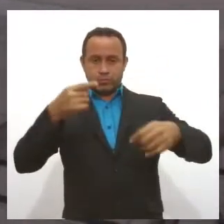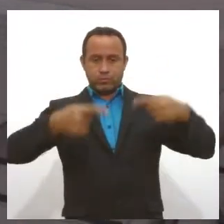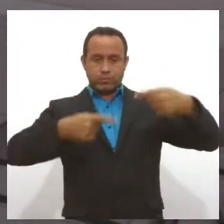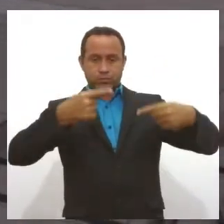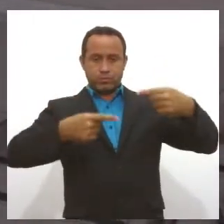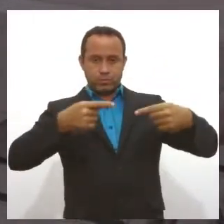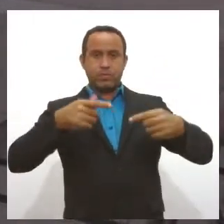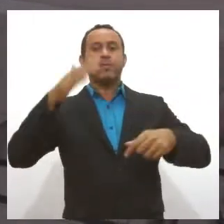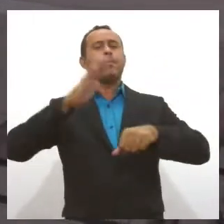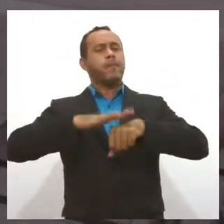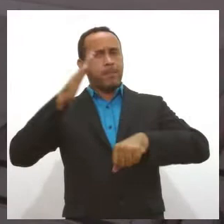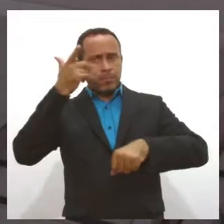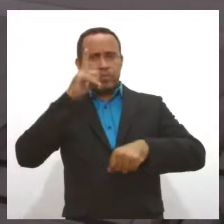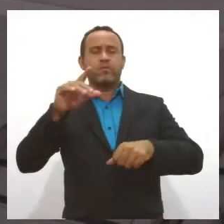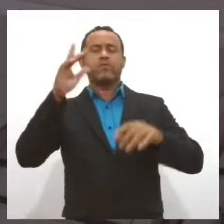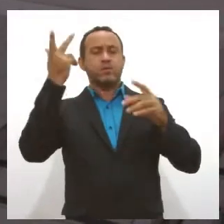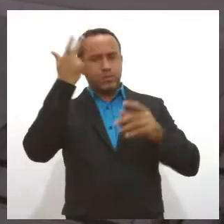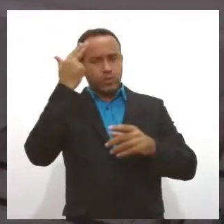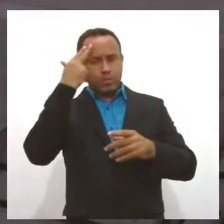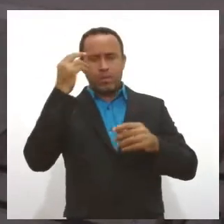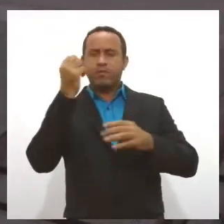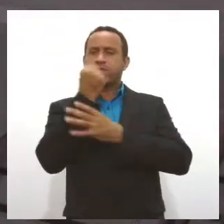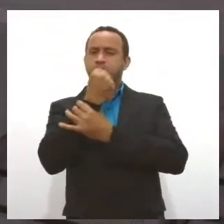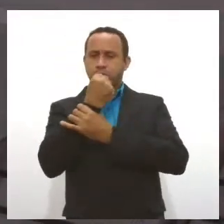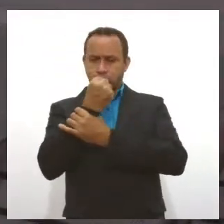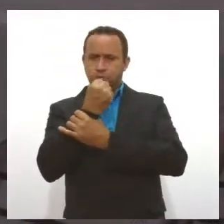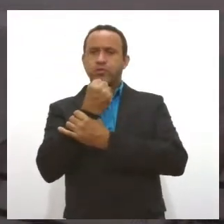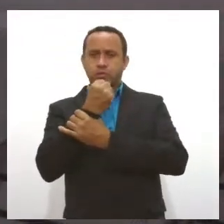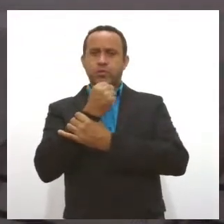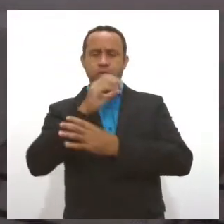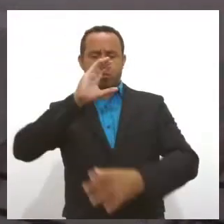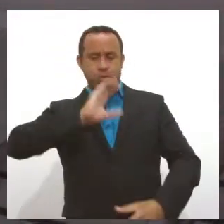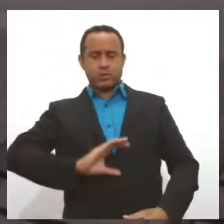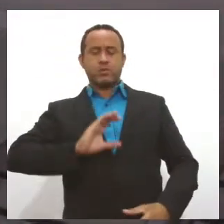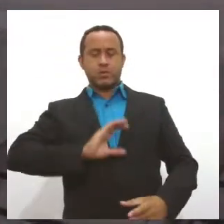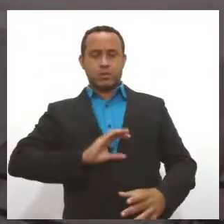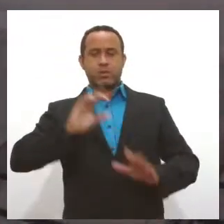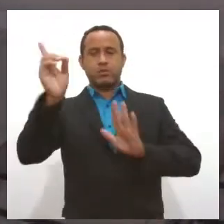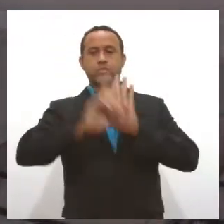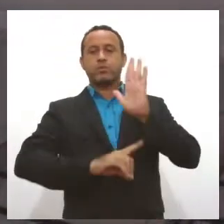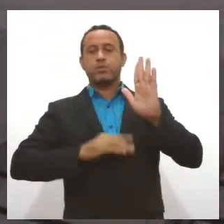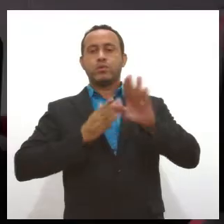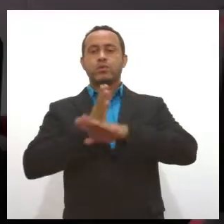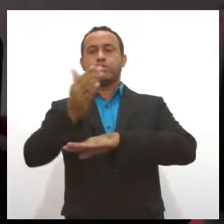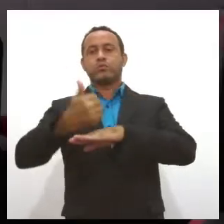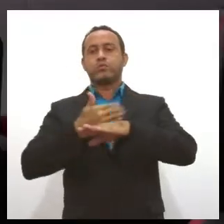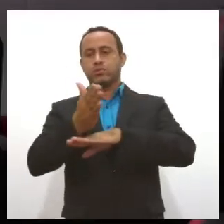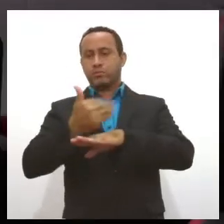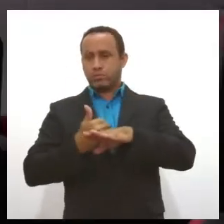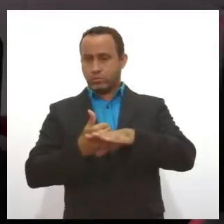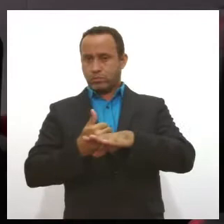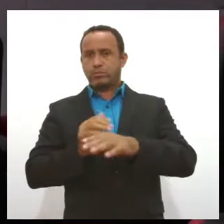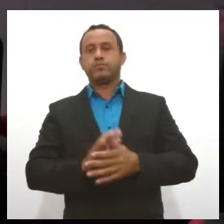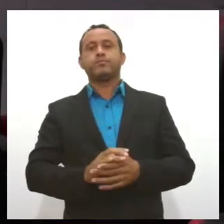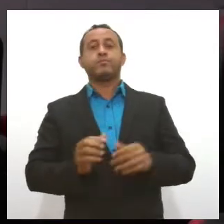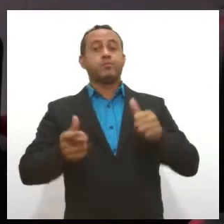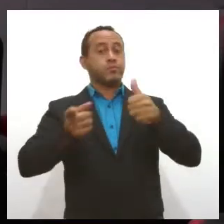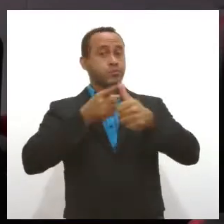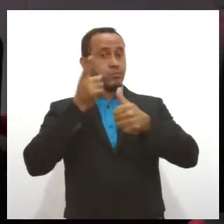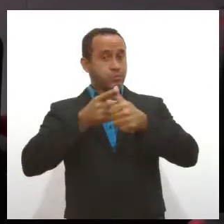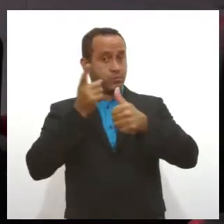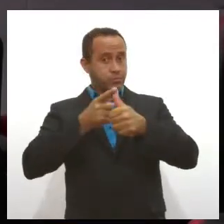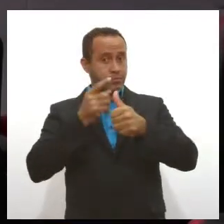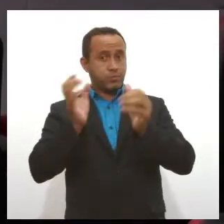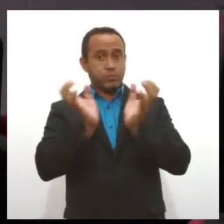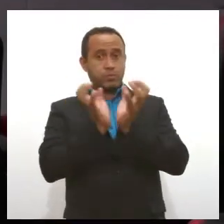teremos sucesso nesse pleito e garantiremos aí a cidadania das pessoas com seu direito de ir e vir no dia da votação. Para esse primeiro turno, o Corpo